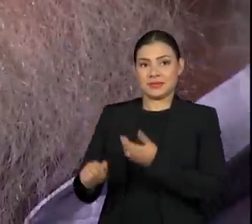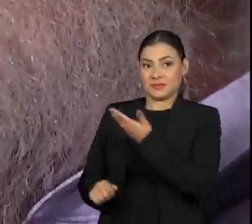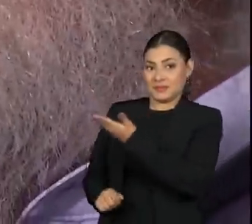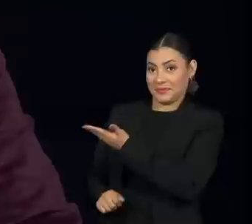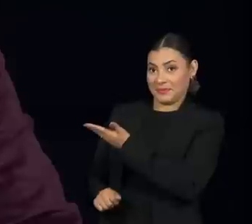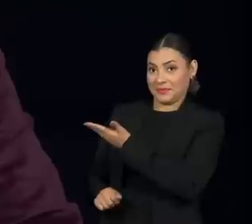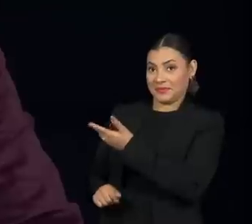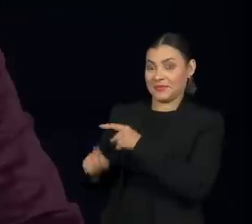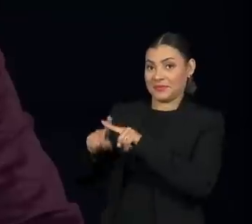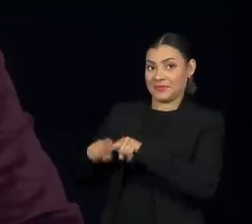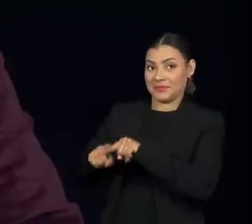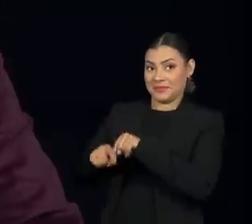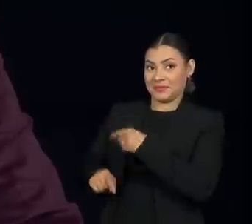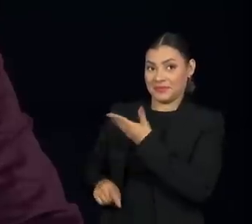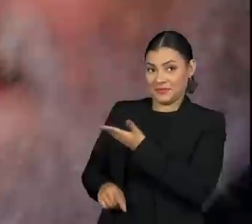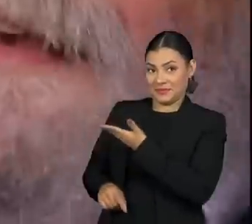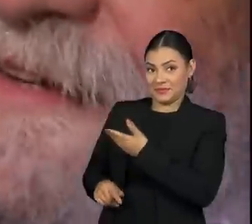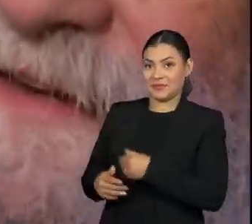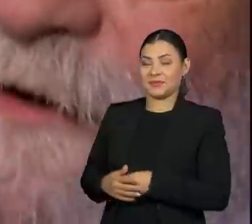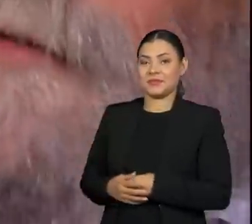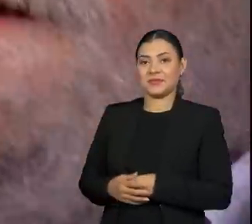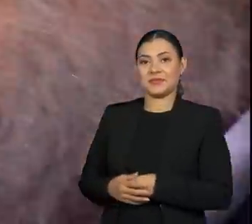que bernitique